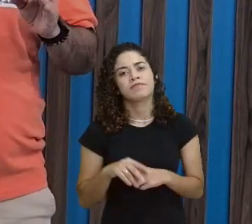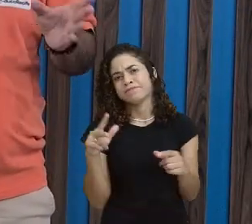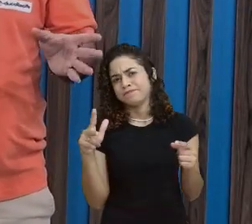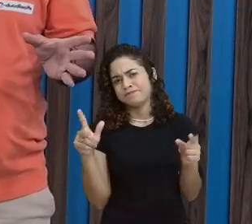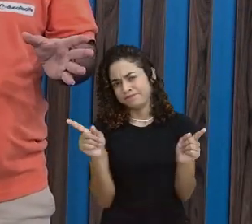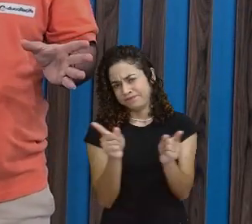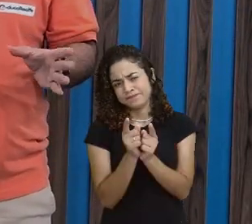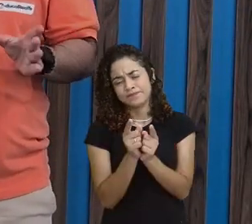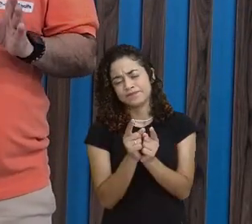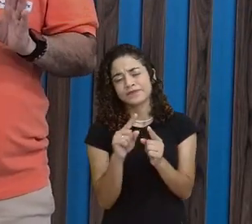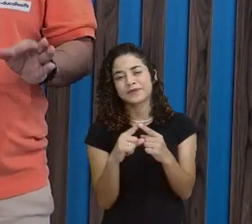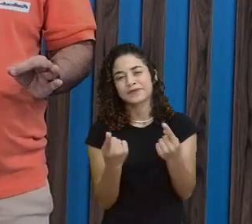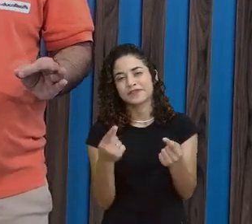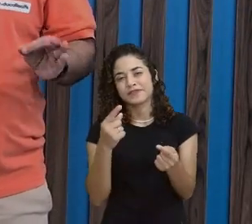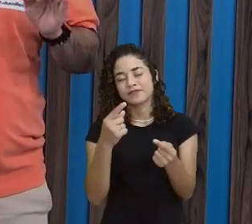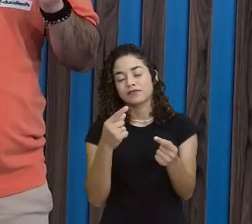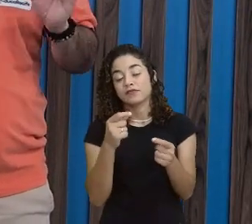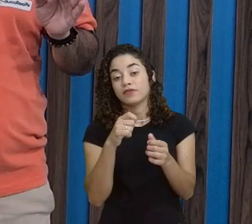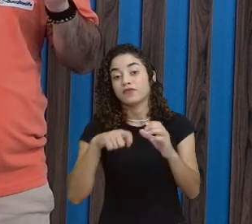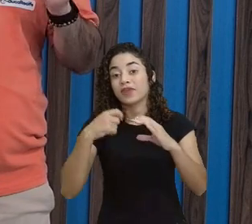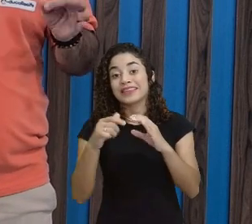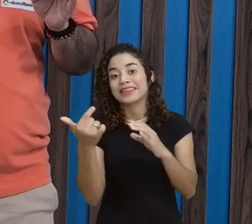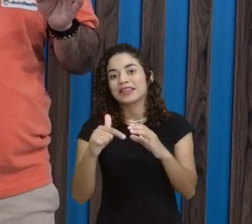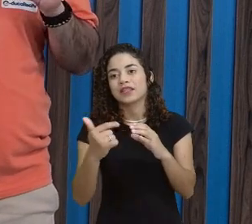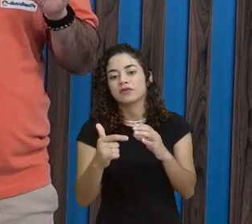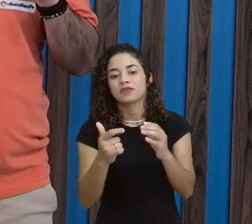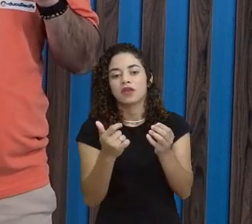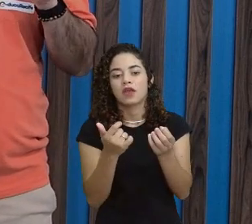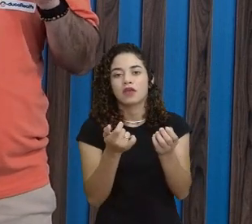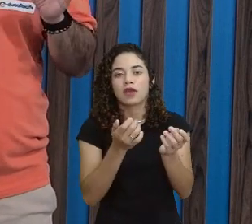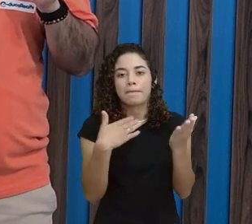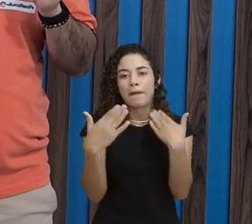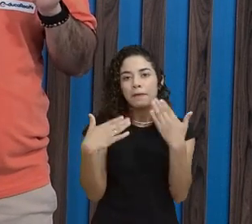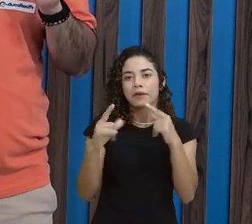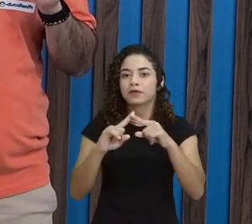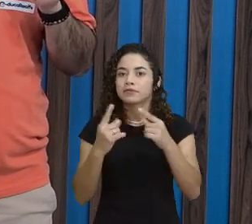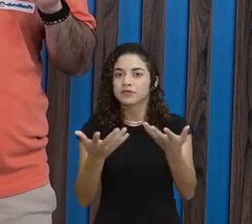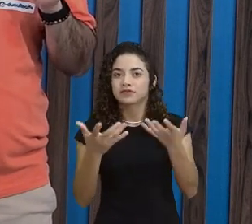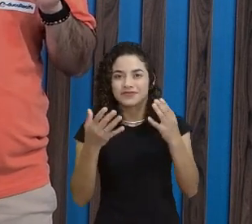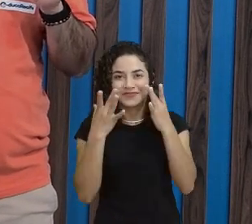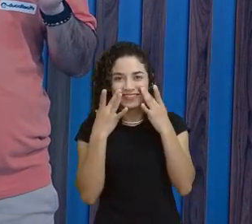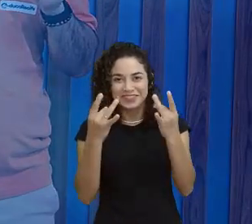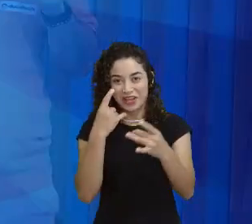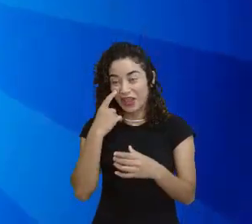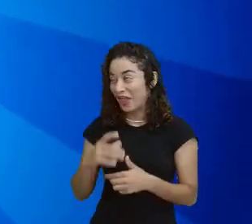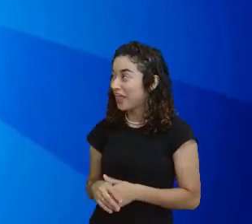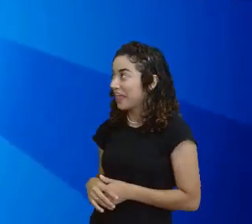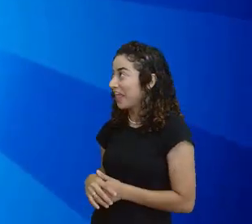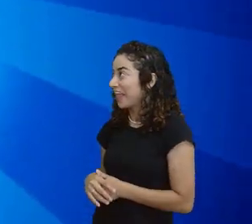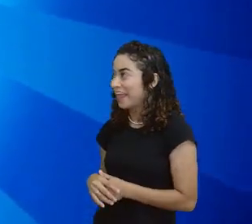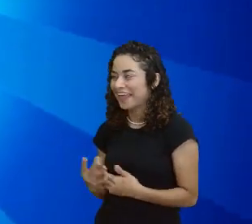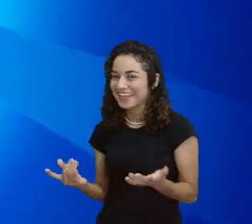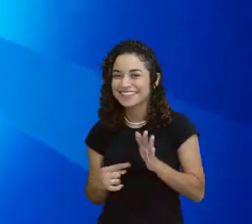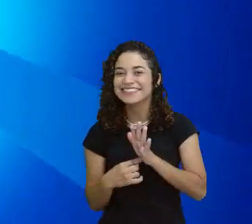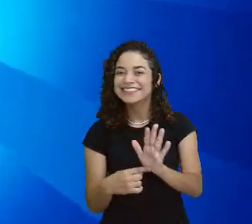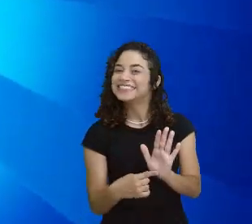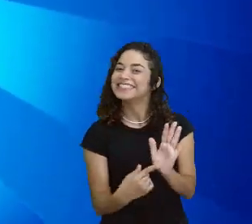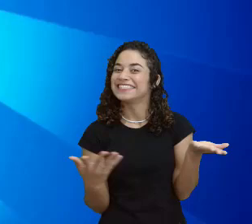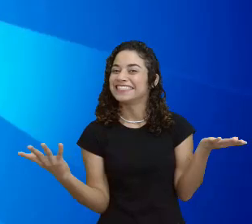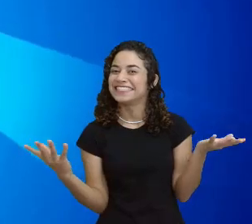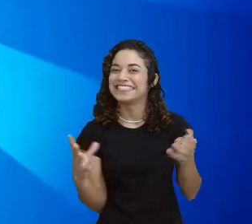ele praticamente não tem diálogo, mas eu quero que vocês prestem atenção nesse vídeo aqui, ó. Olha aí, ó. Eita, olha quem aparece aí.